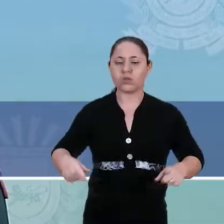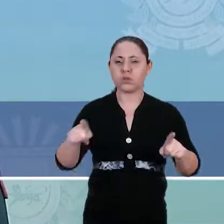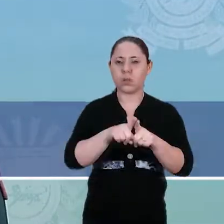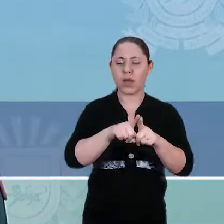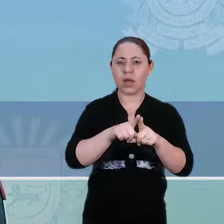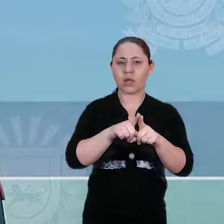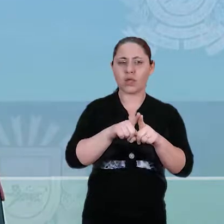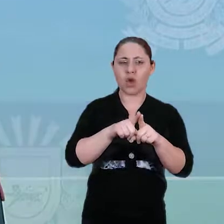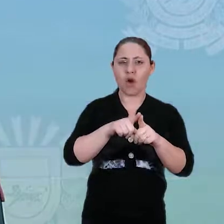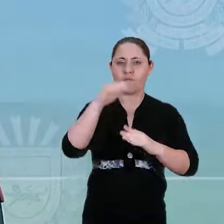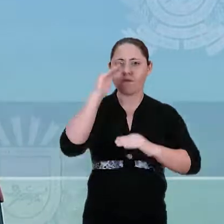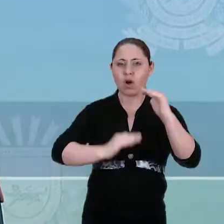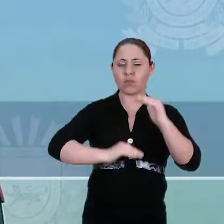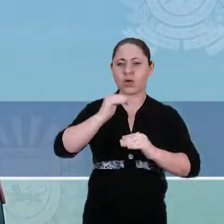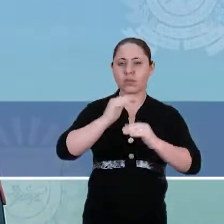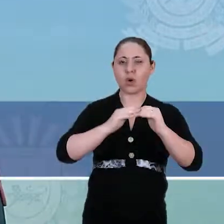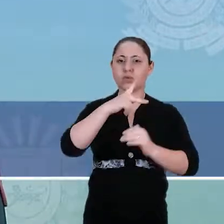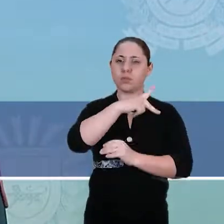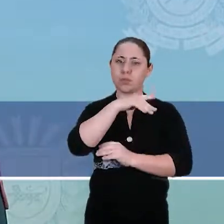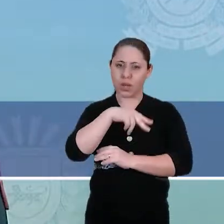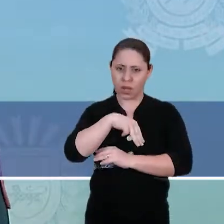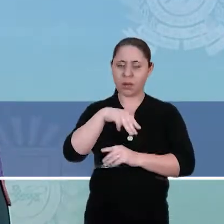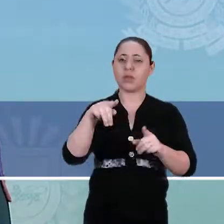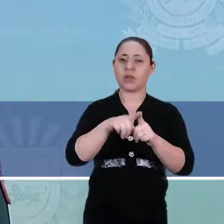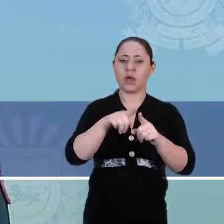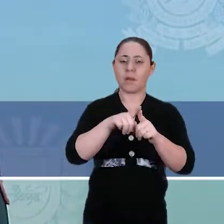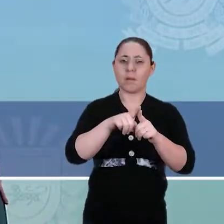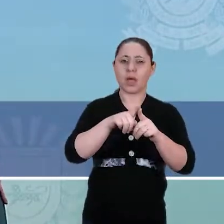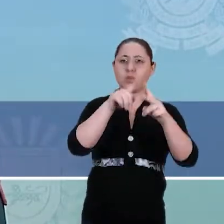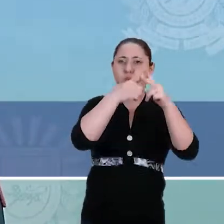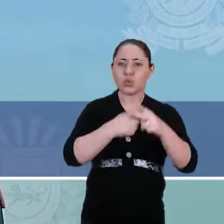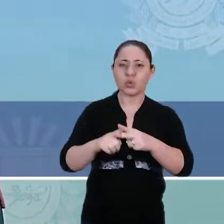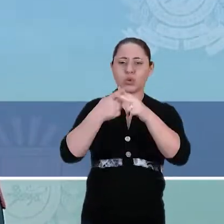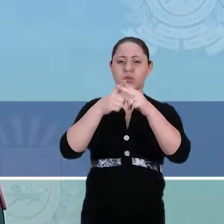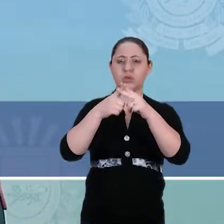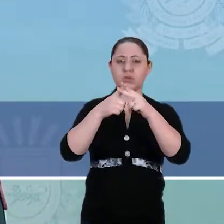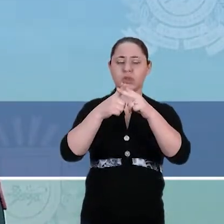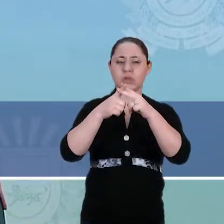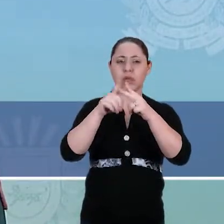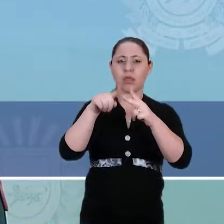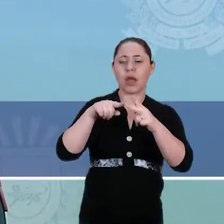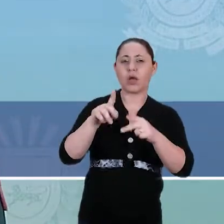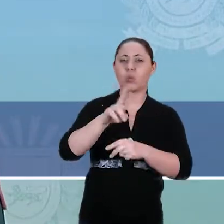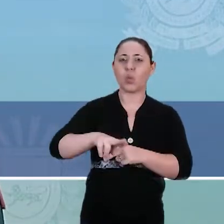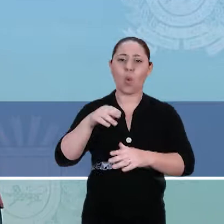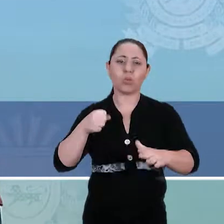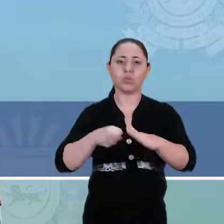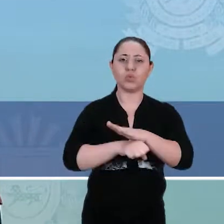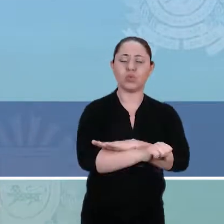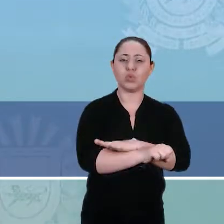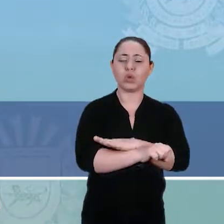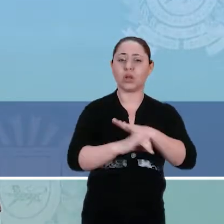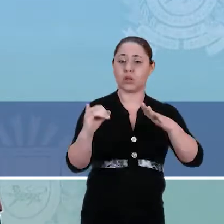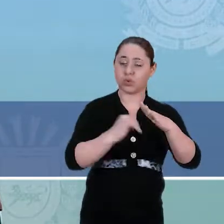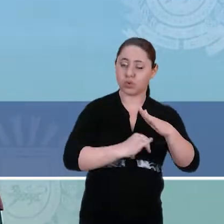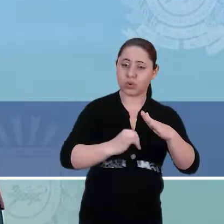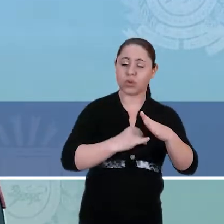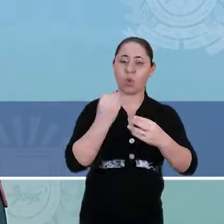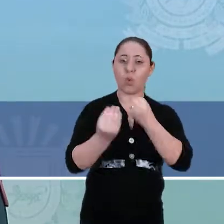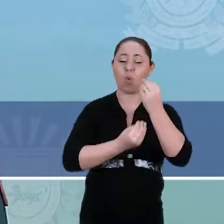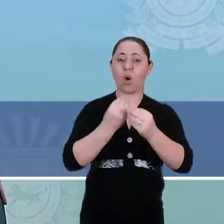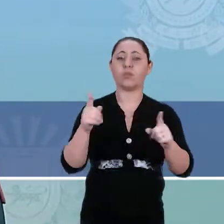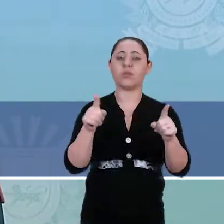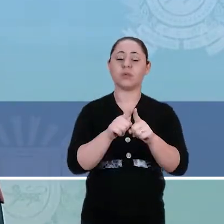humanas, com a formação de policiais militares e com os equipamentos, que foram aí inseridos na